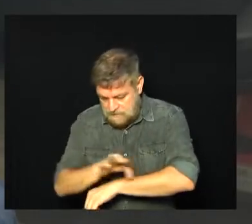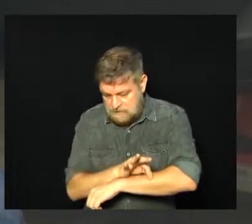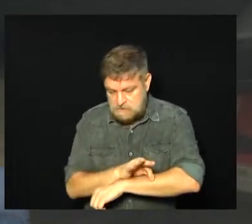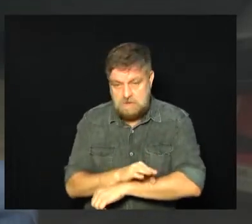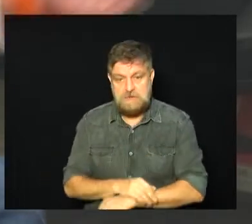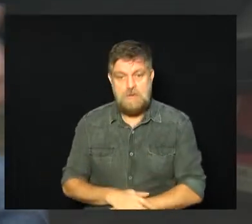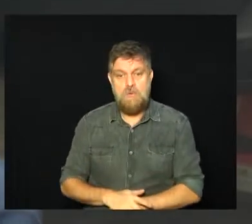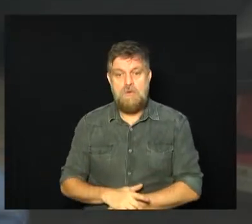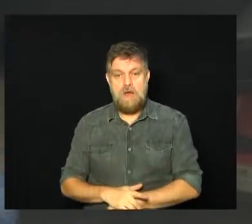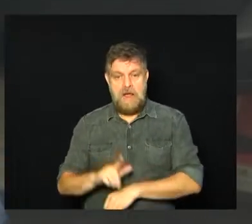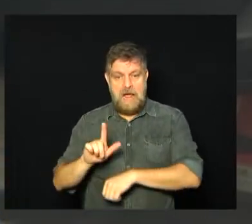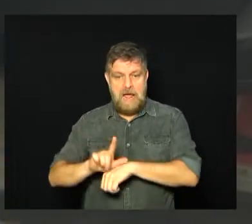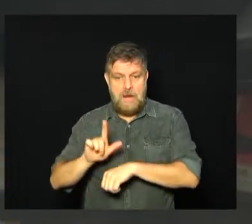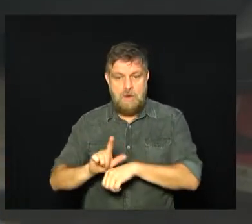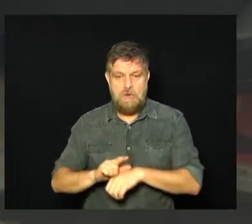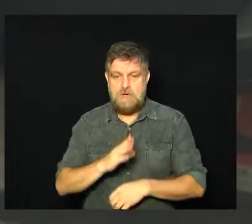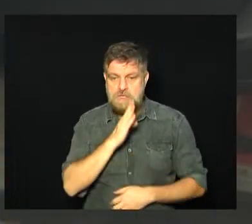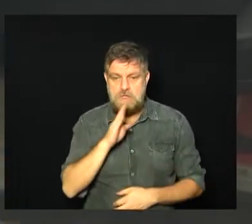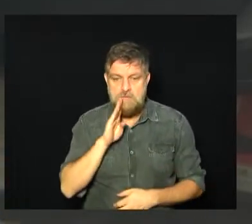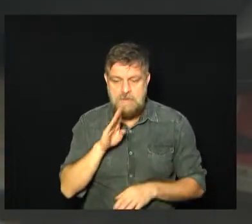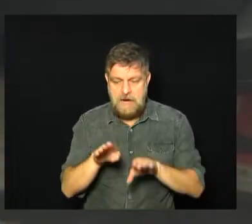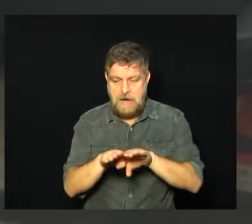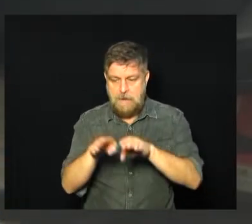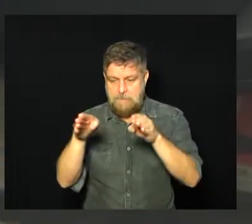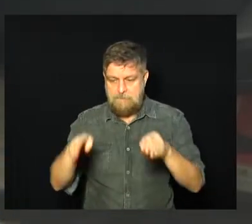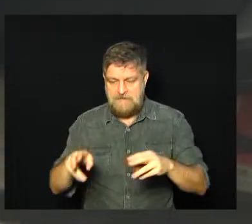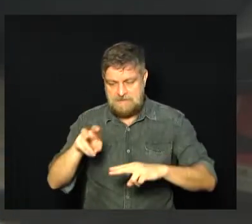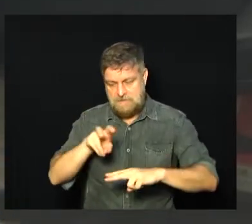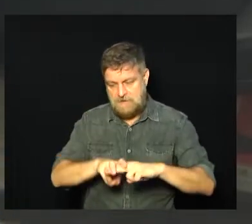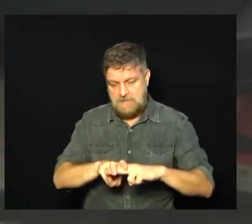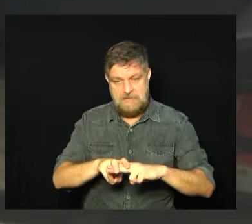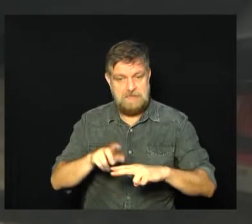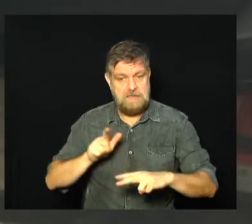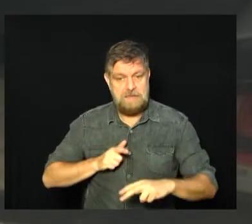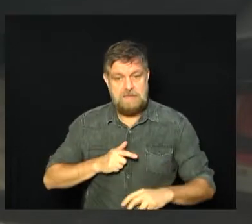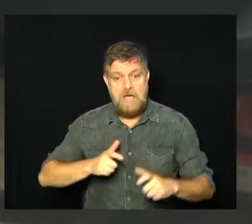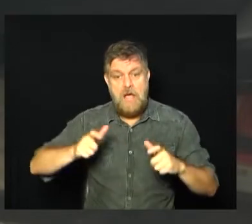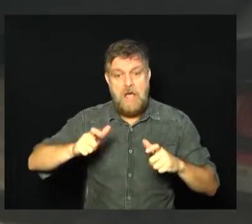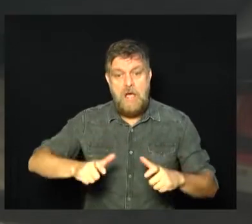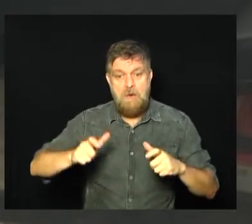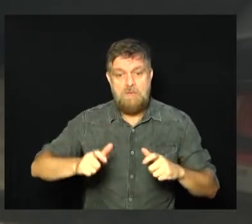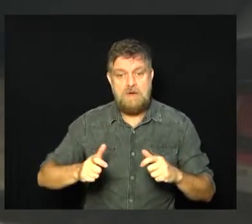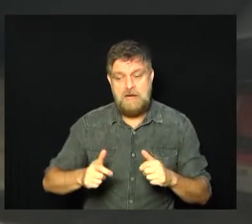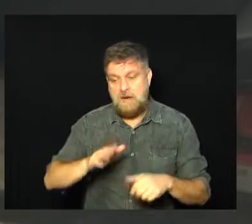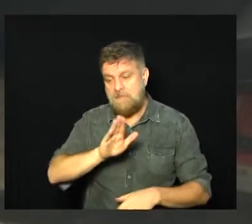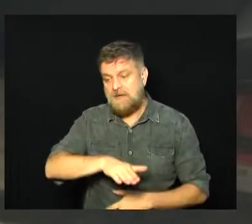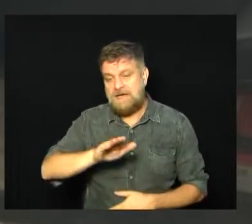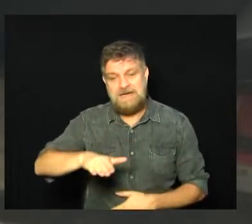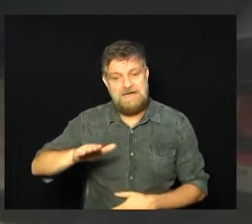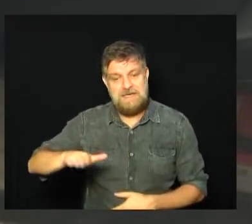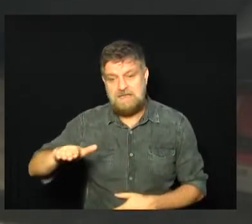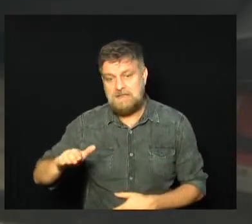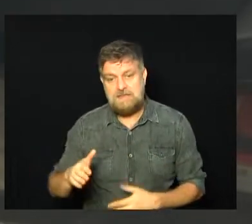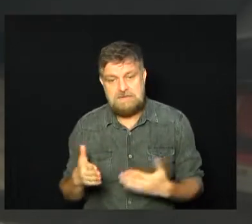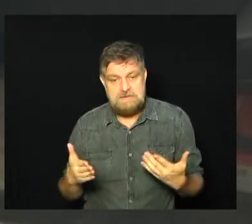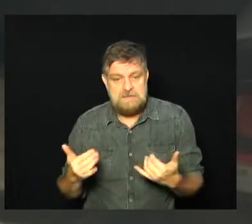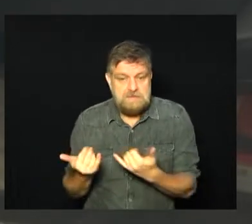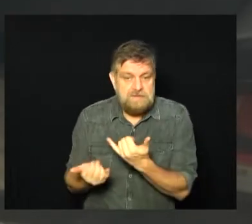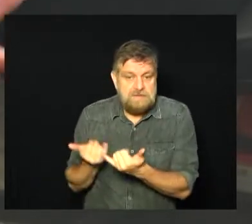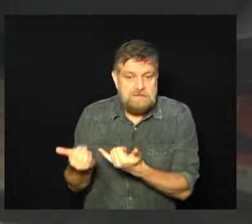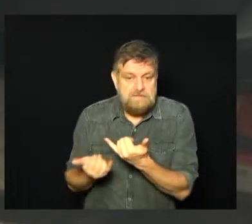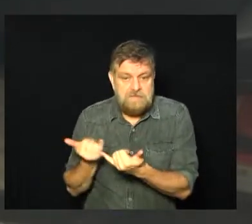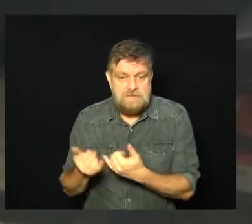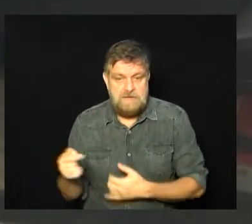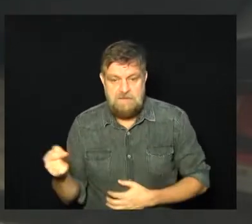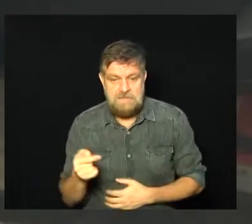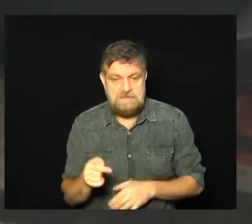estabelecimento pode colocar banqueta, pode colocar mesa, como ele pode ter um espaço para crianças e se divertirem, e não vai